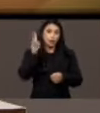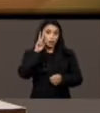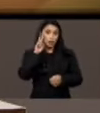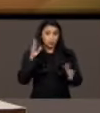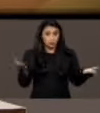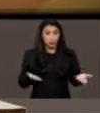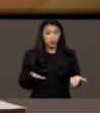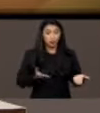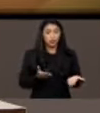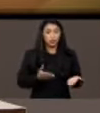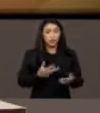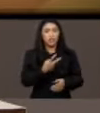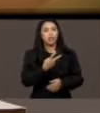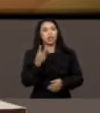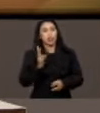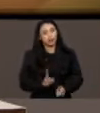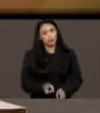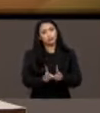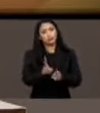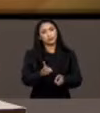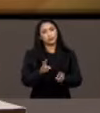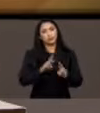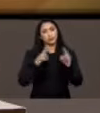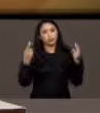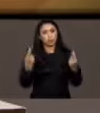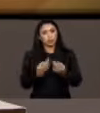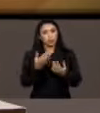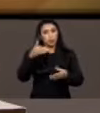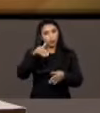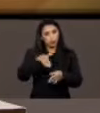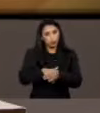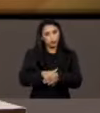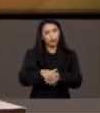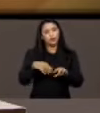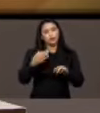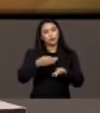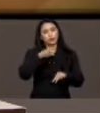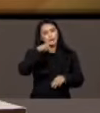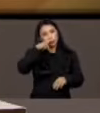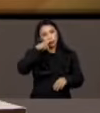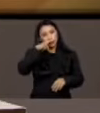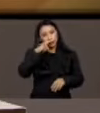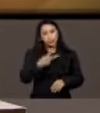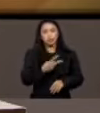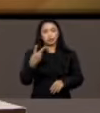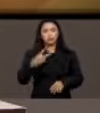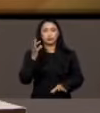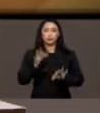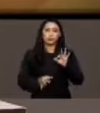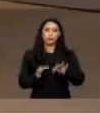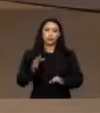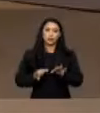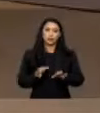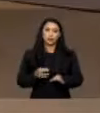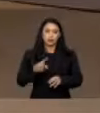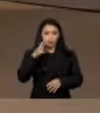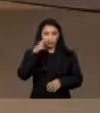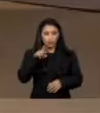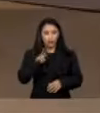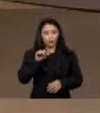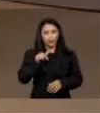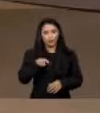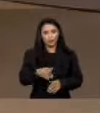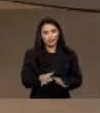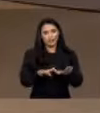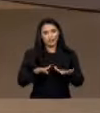ainda hoje também a segunda parte da sessão plenária, com o voto do ministro Edson Fachin neste segundo julgamento da tarde, que você vai acompanhar ao vivo